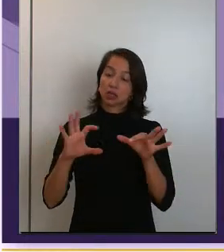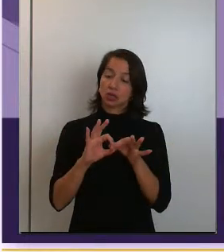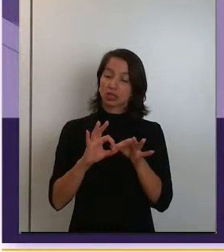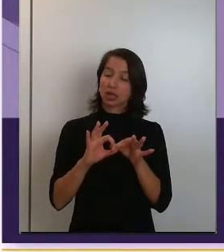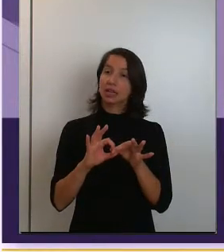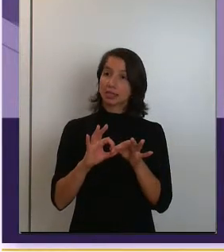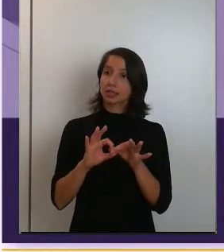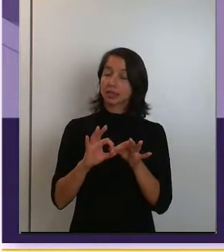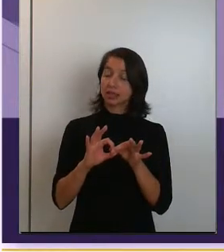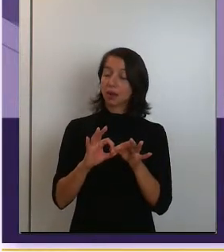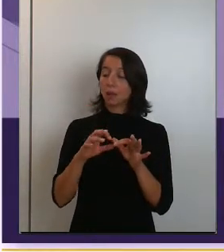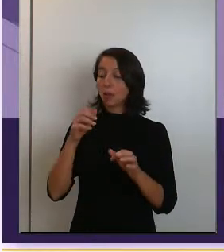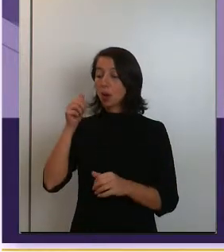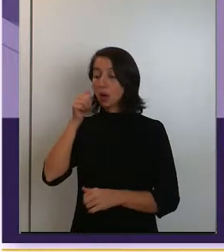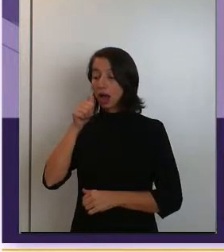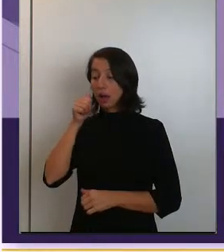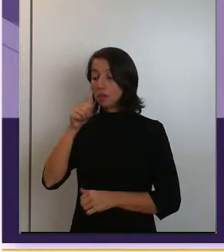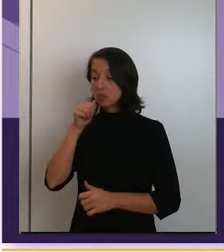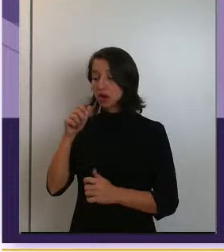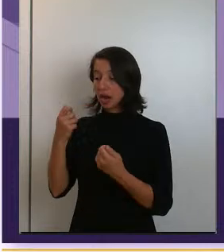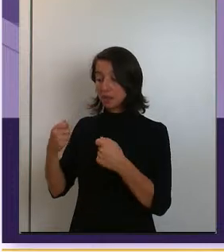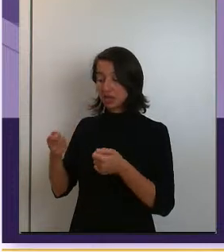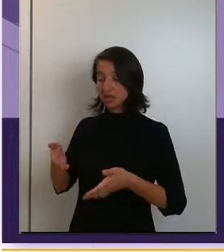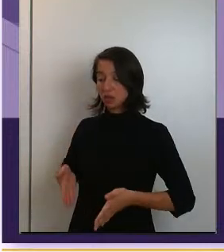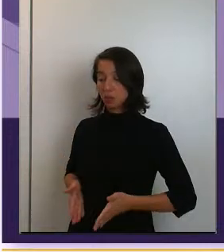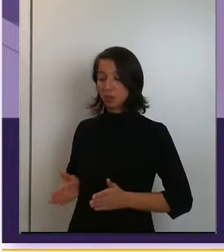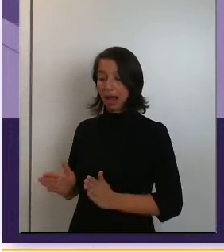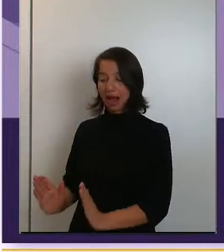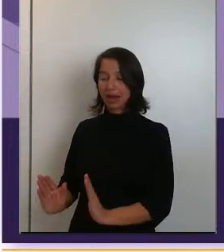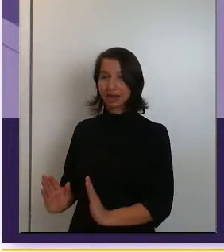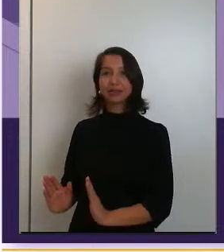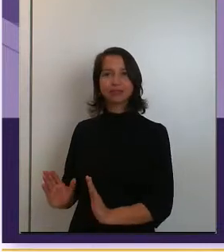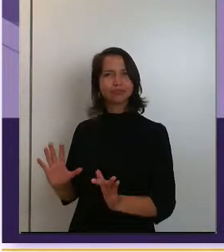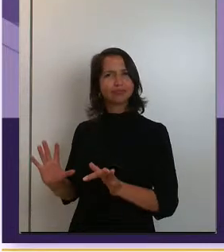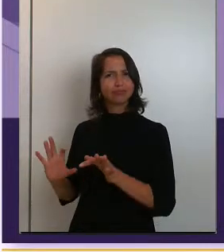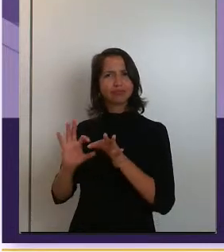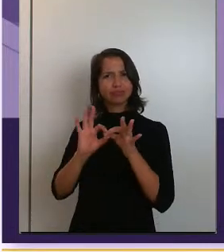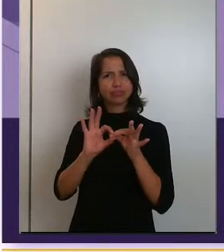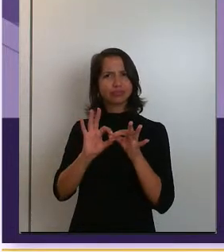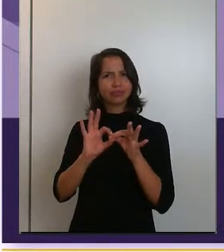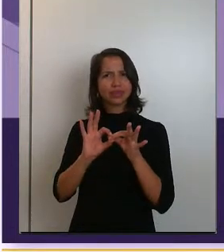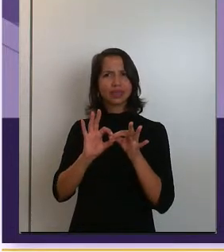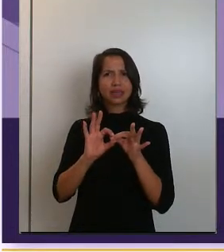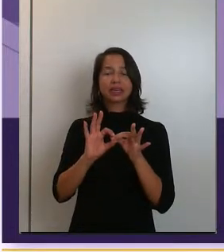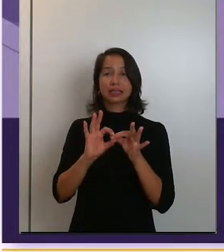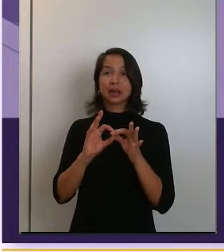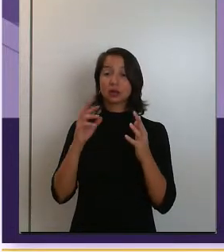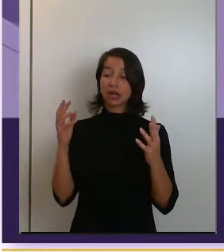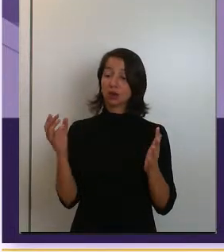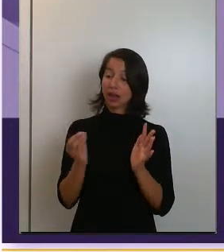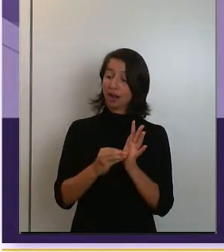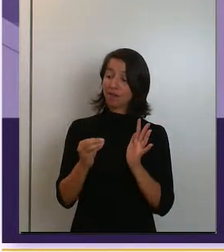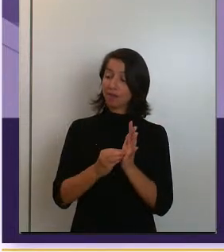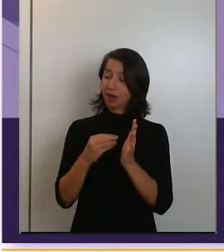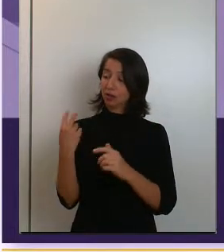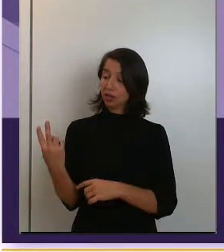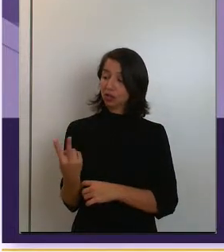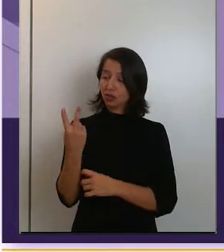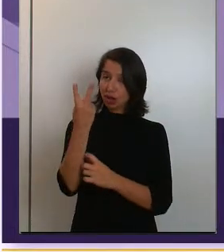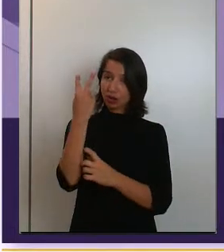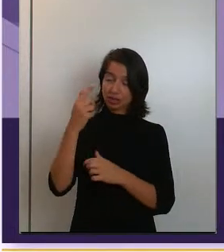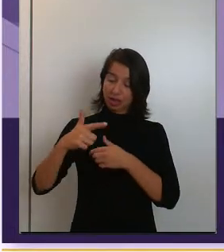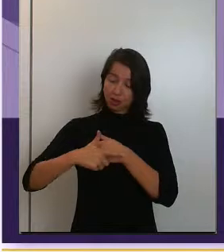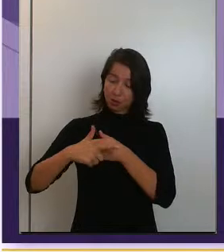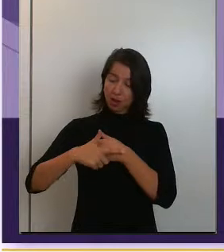figura feminina gera a desvalorização do papel e dos esforços da mulher perante a sociedade. E é